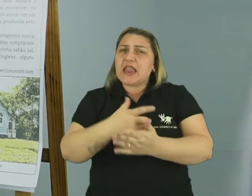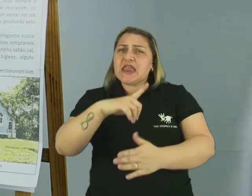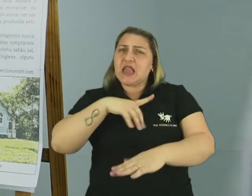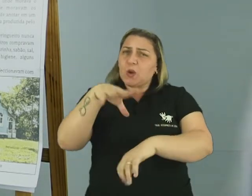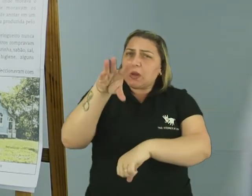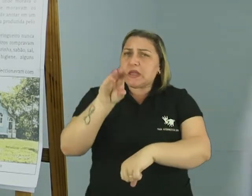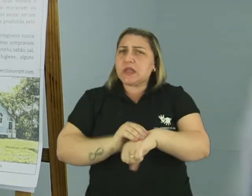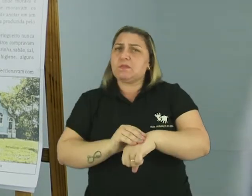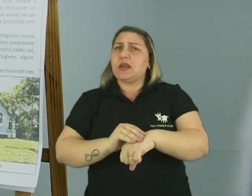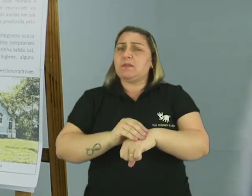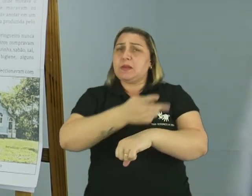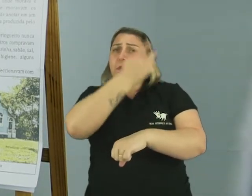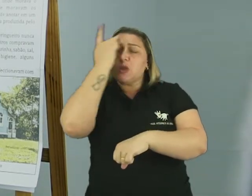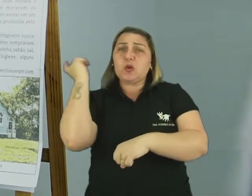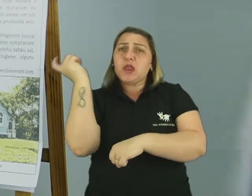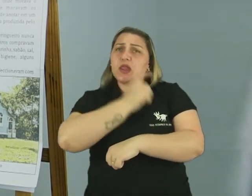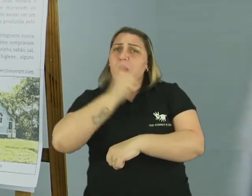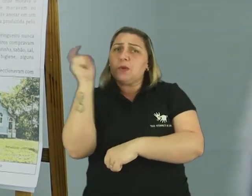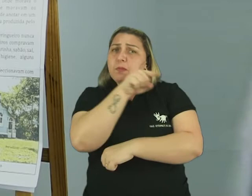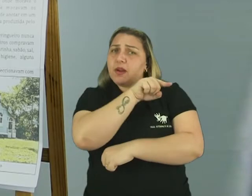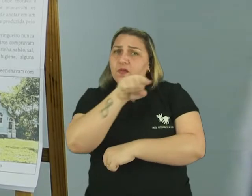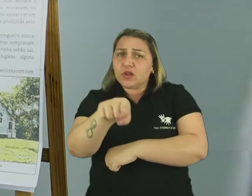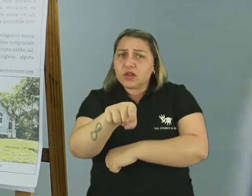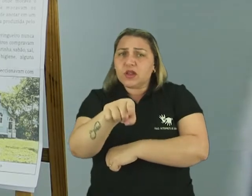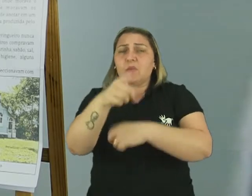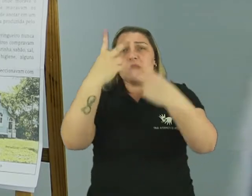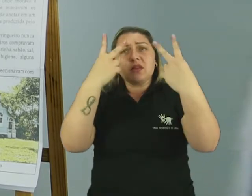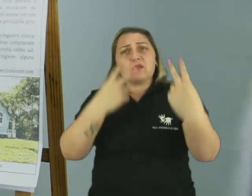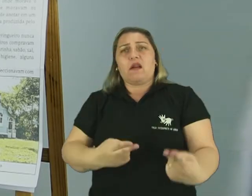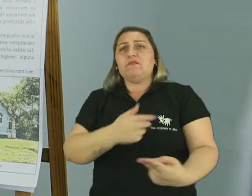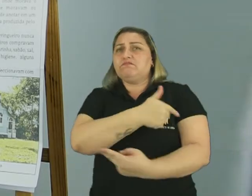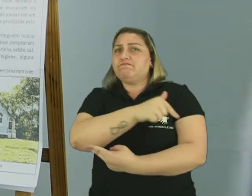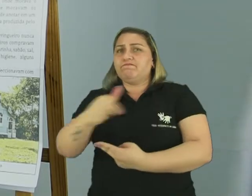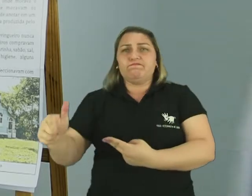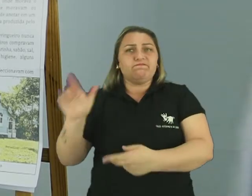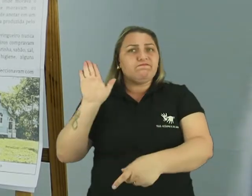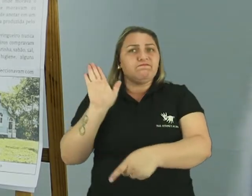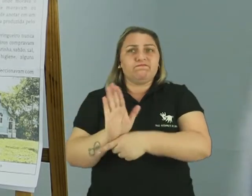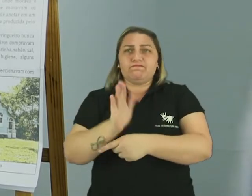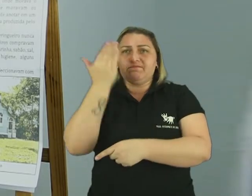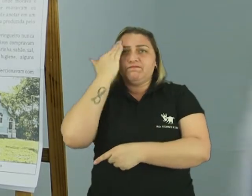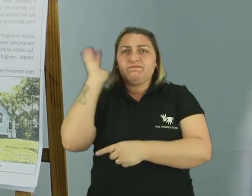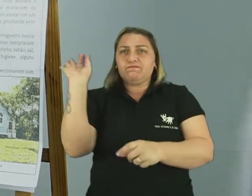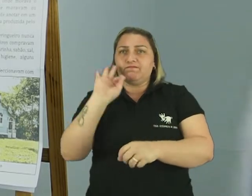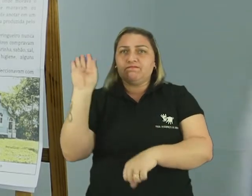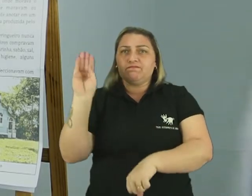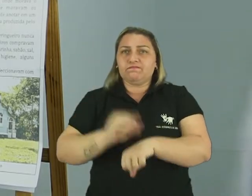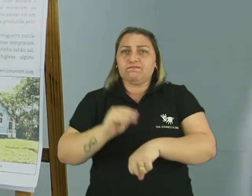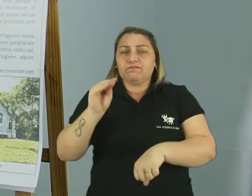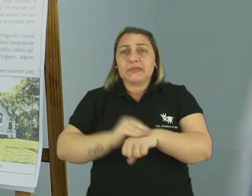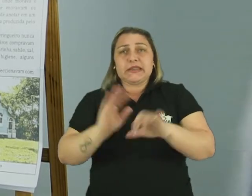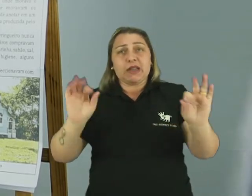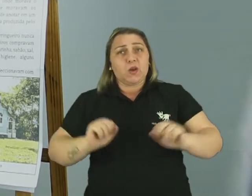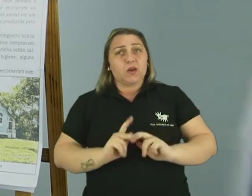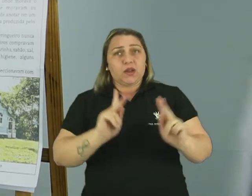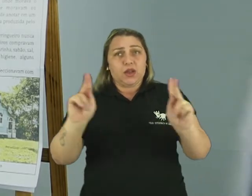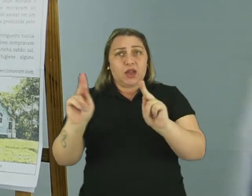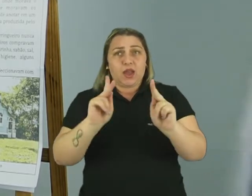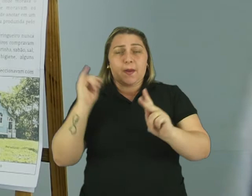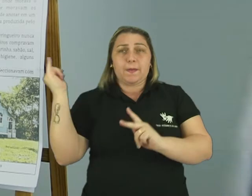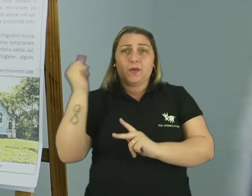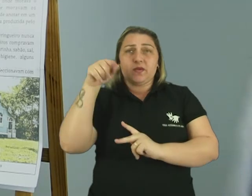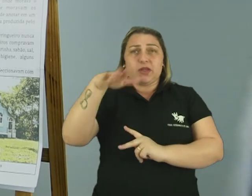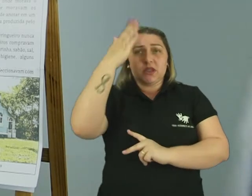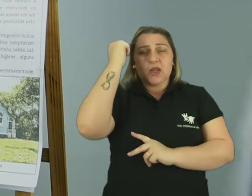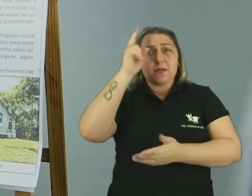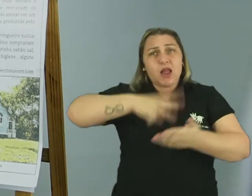ficar instruído para não fazer como eles, que não tinham essa instrução, não tinham esse conhecimento, ok? Por isso que é importante que você